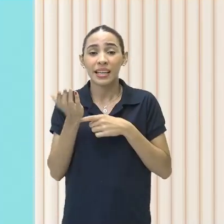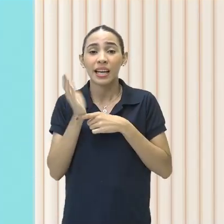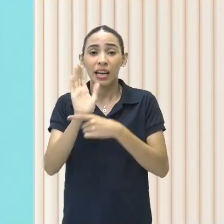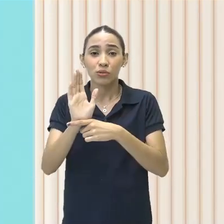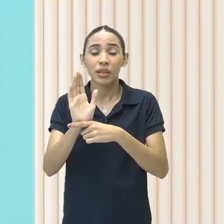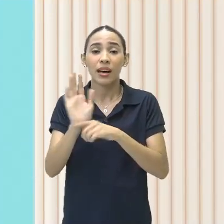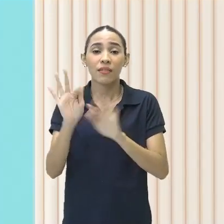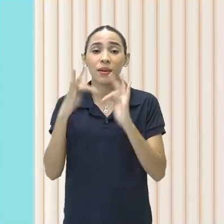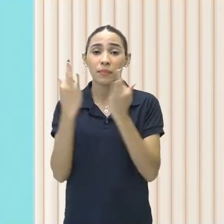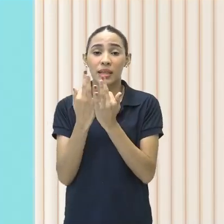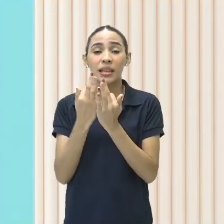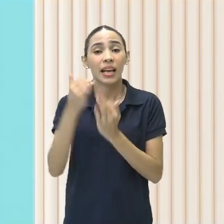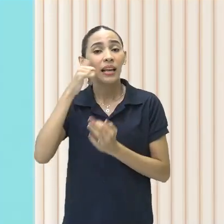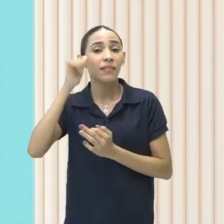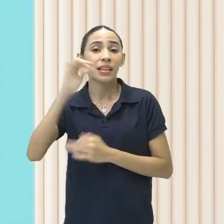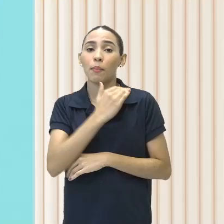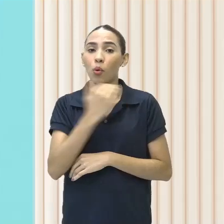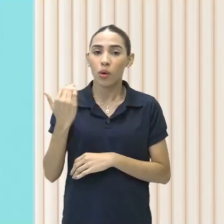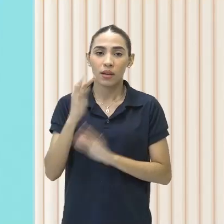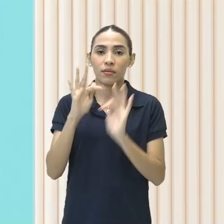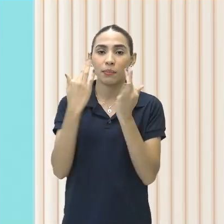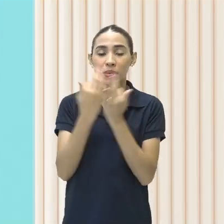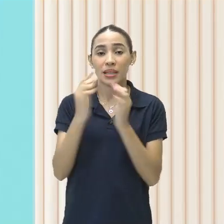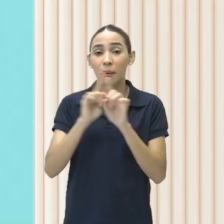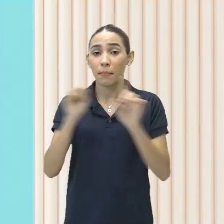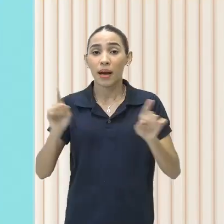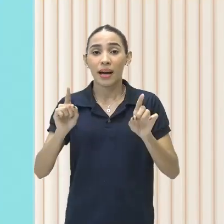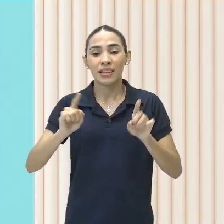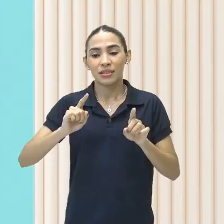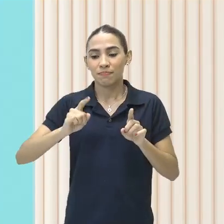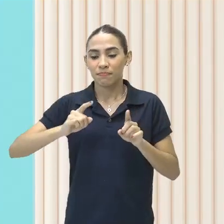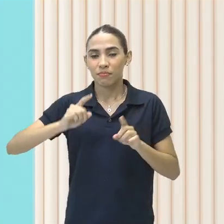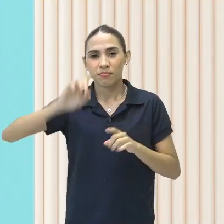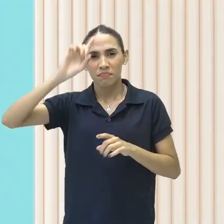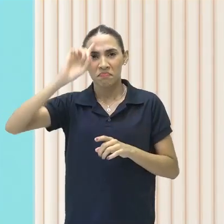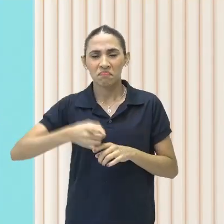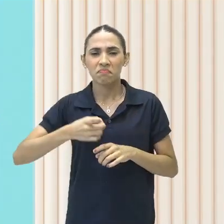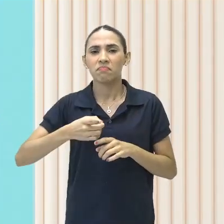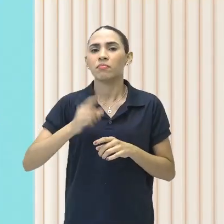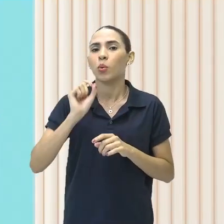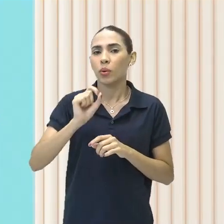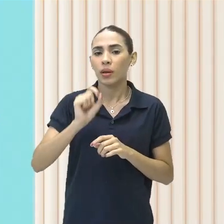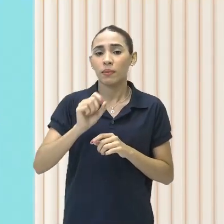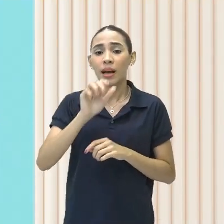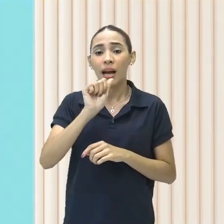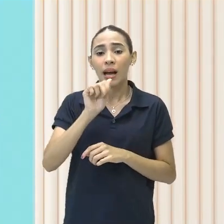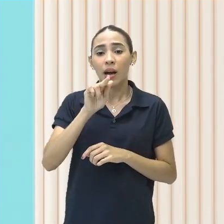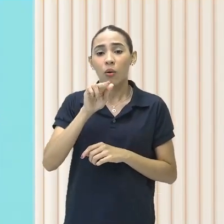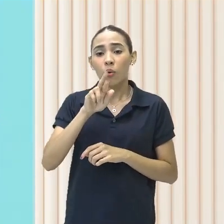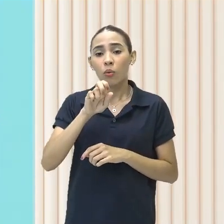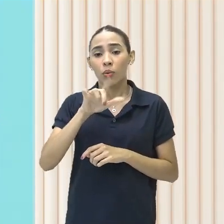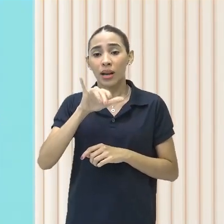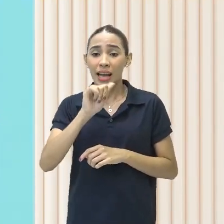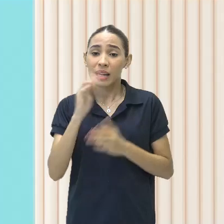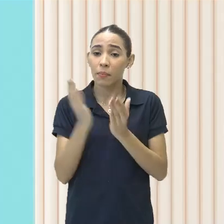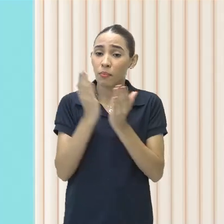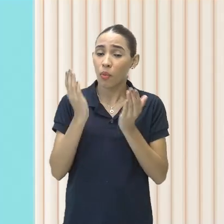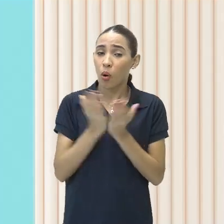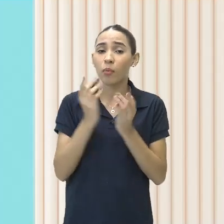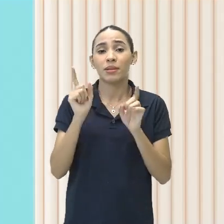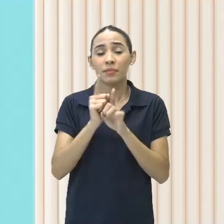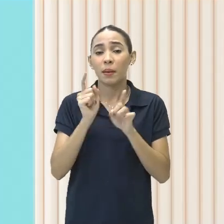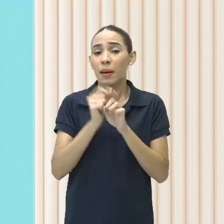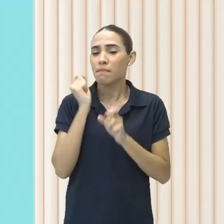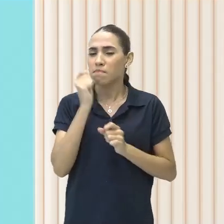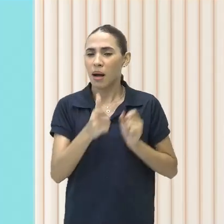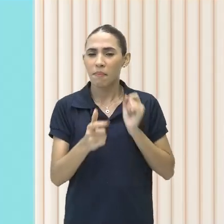não morrer, certo? E mesmo assim ela foi julgada. A Aurélia por ser pobre. Ela foi pobre, foi julgada por